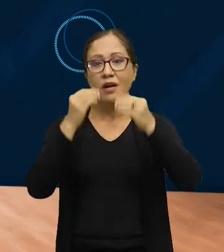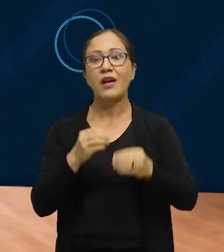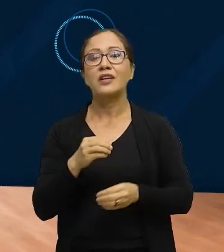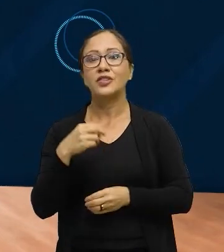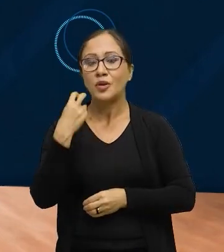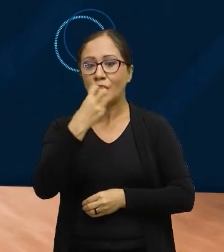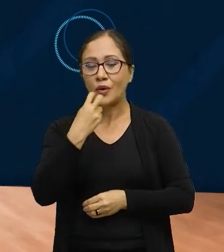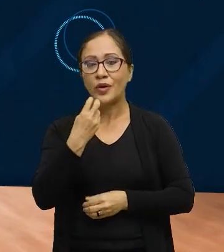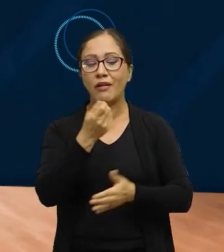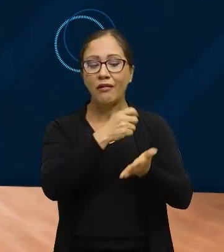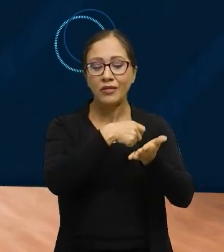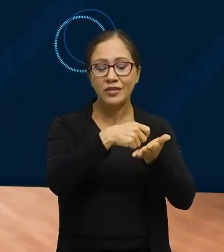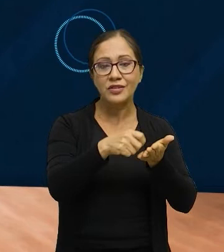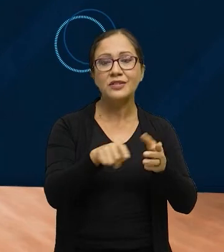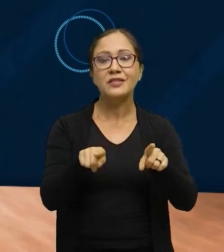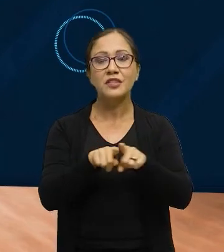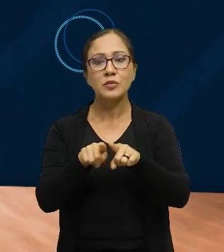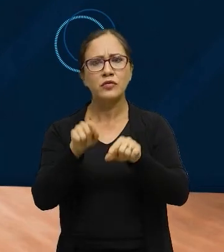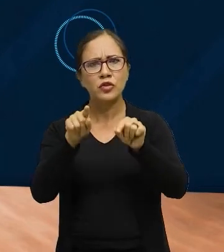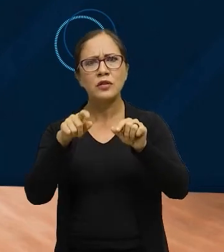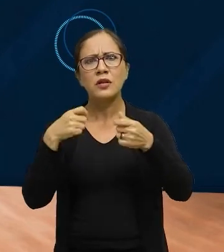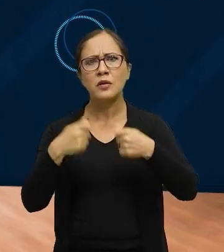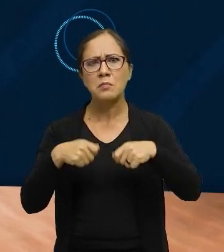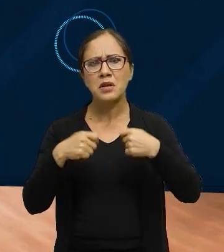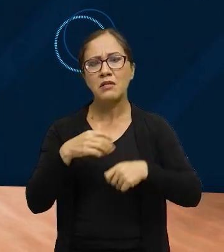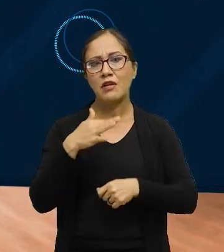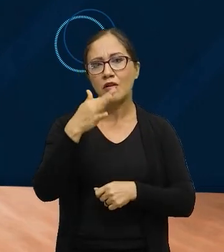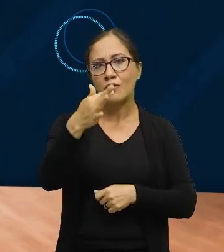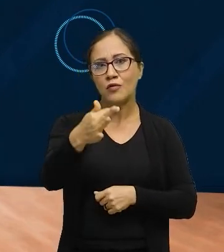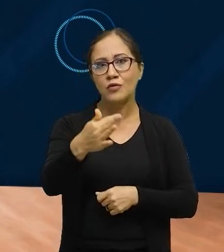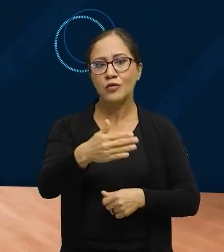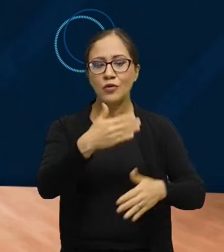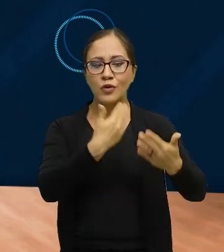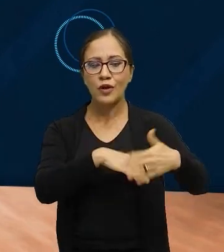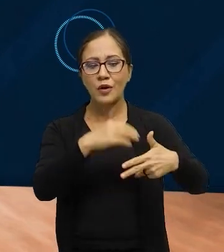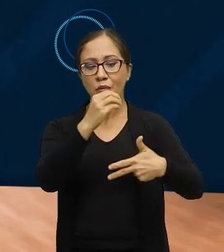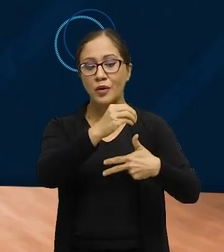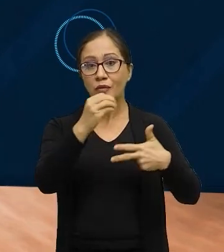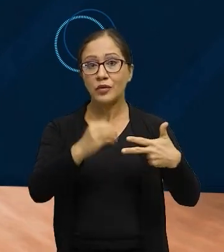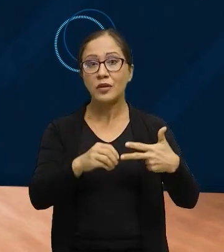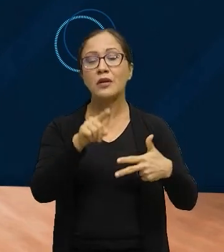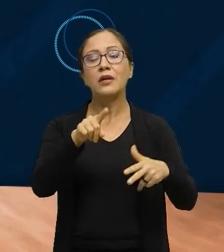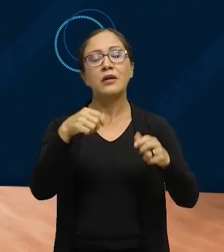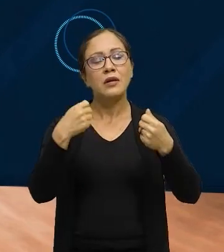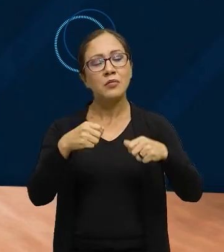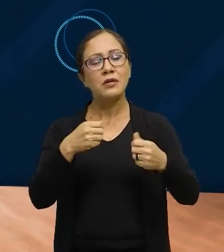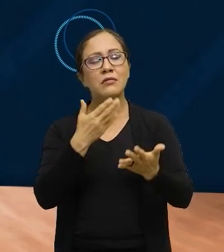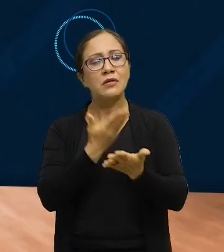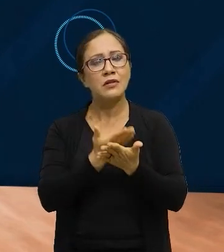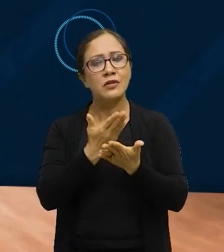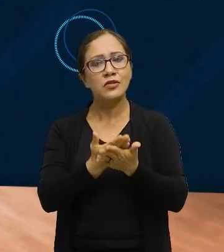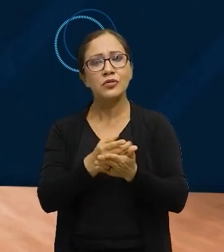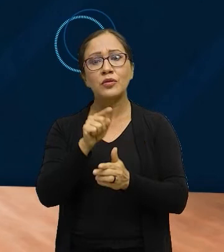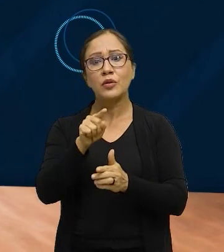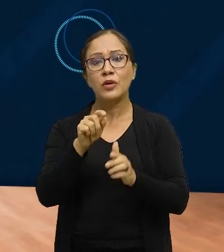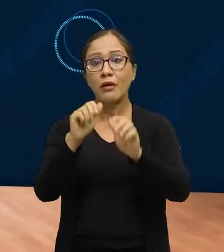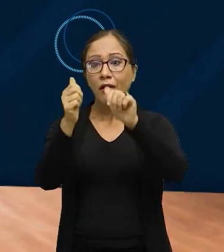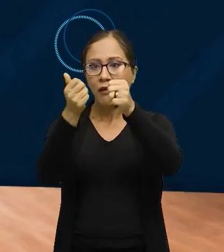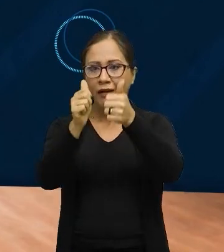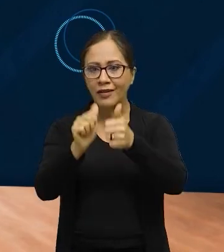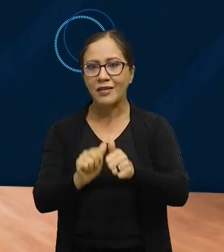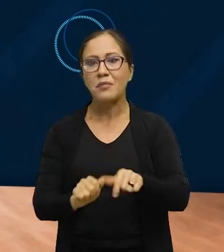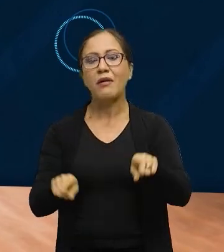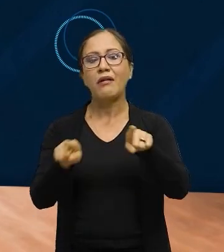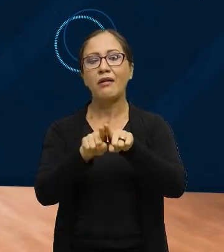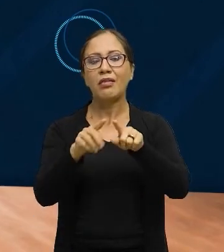que você vai precisar, nos exames nacionais, estudar um pouco mais as áreas em que tem as imagens e os